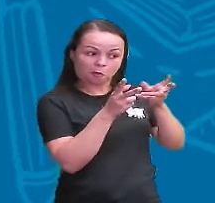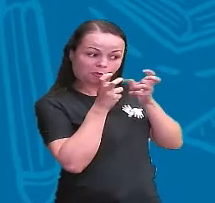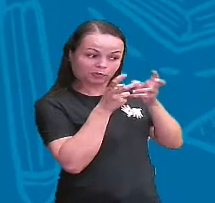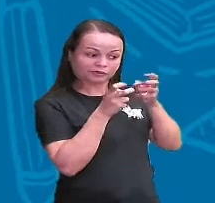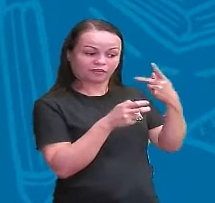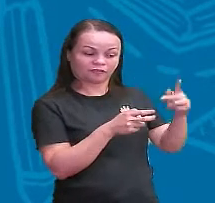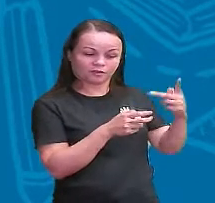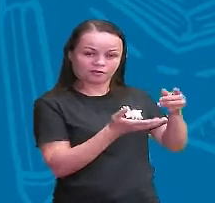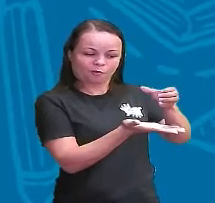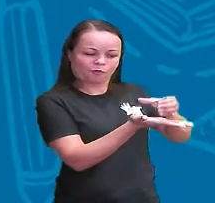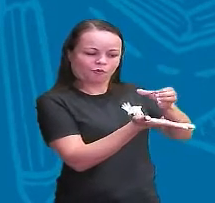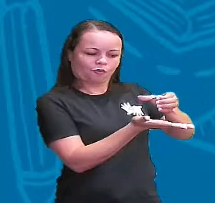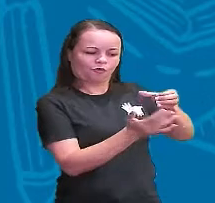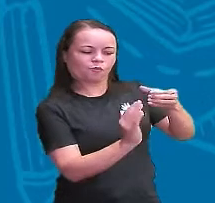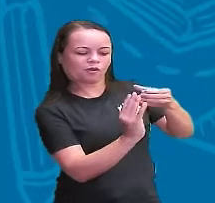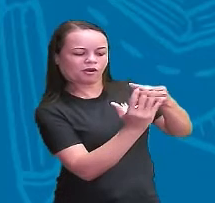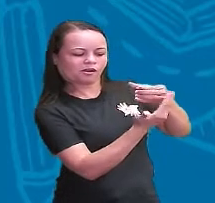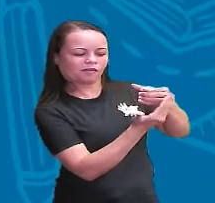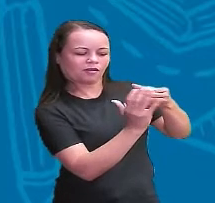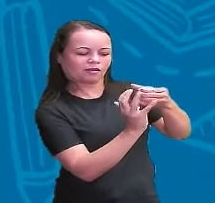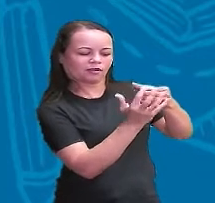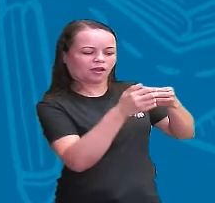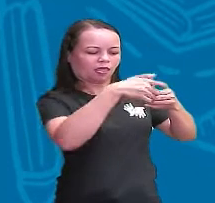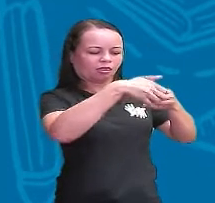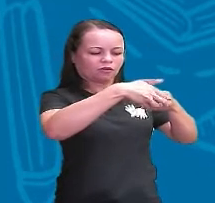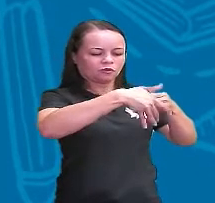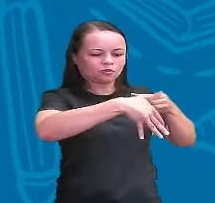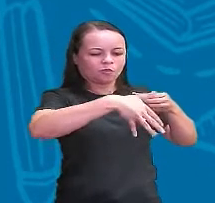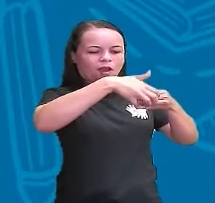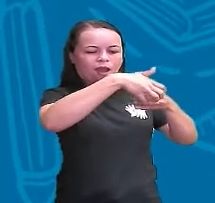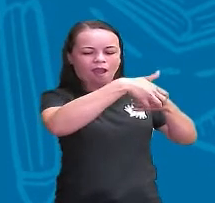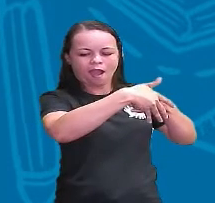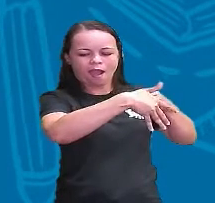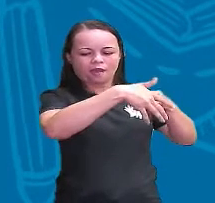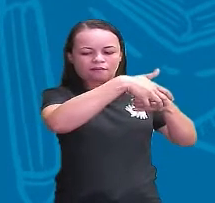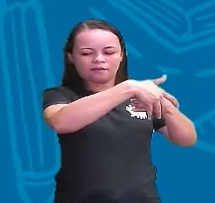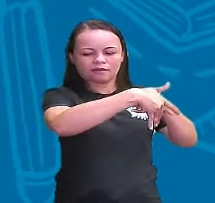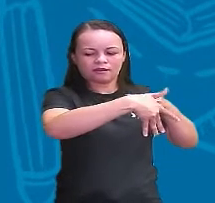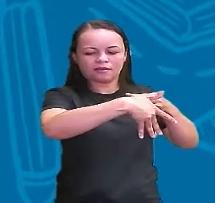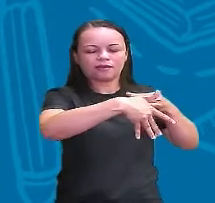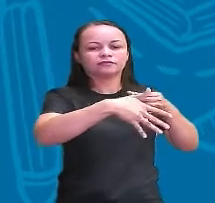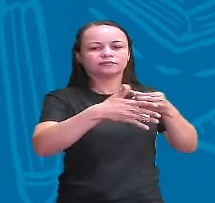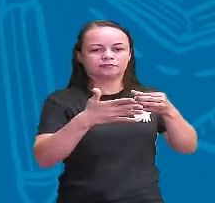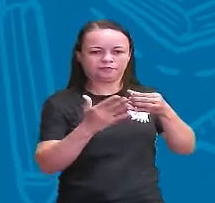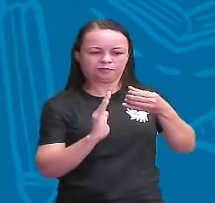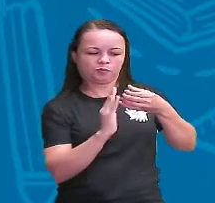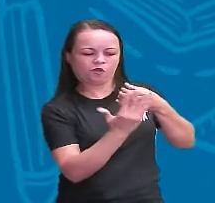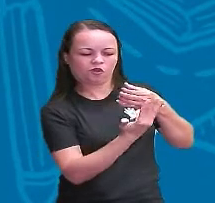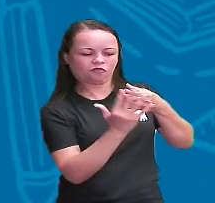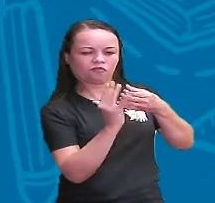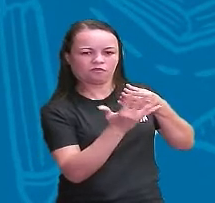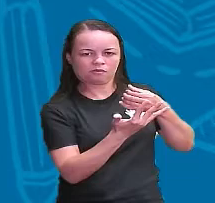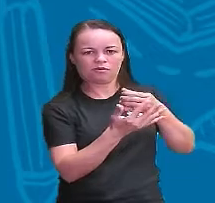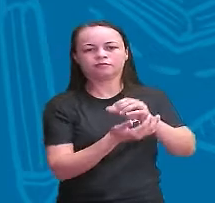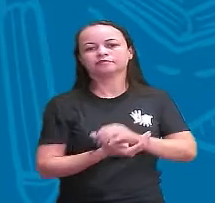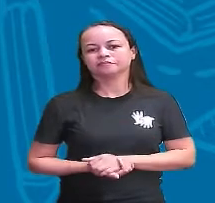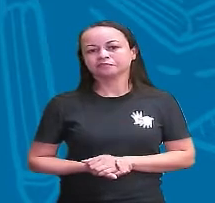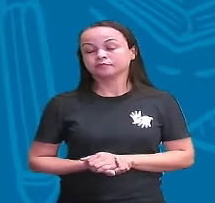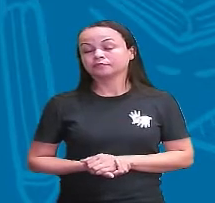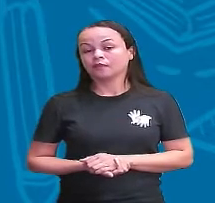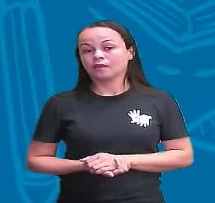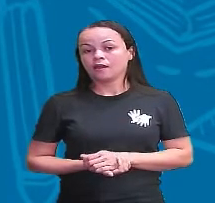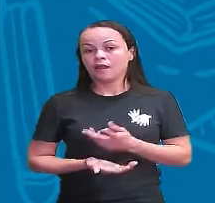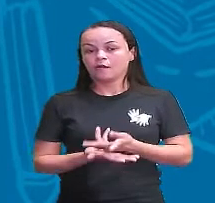copo ele vai estar suado, tá certo? Por fora, tá ok? Isso acontece por